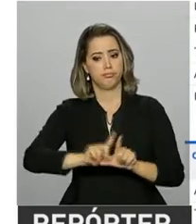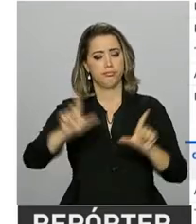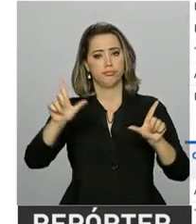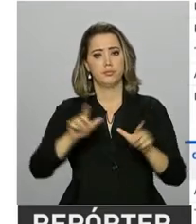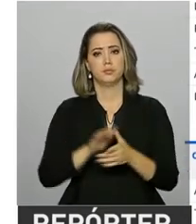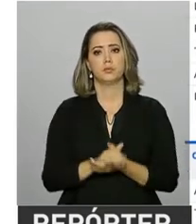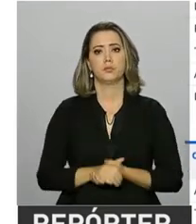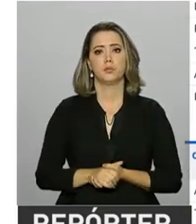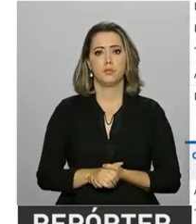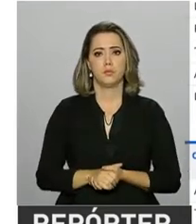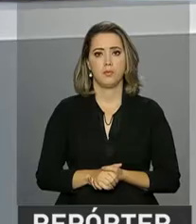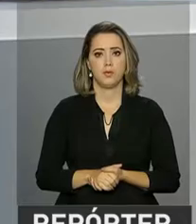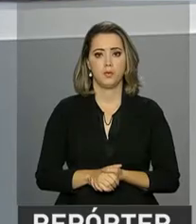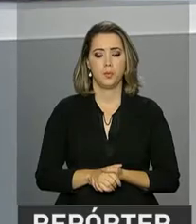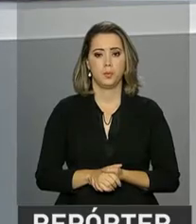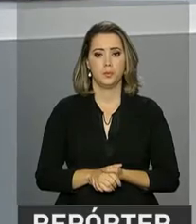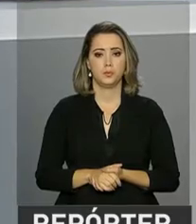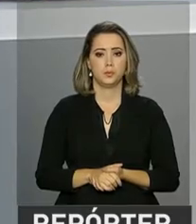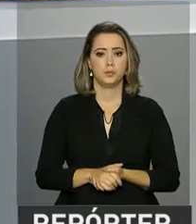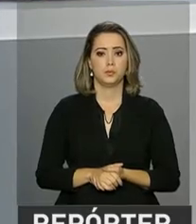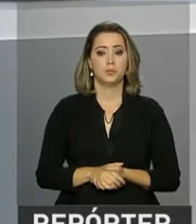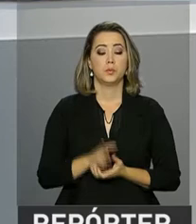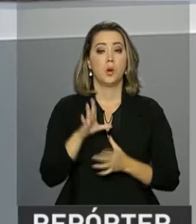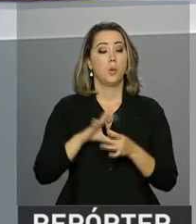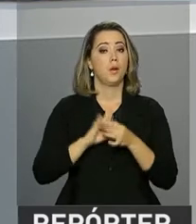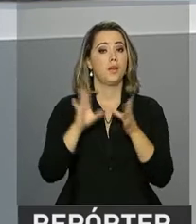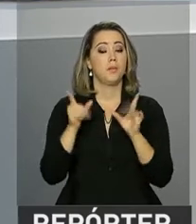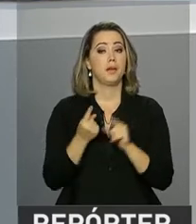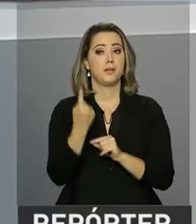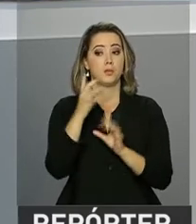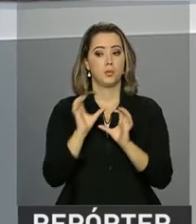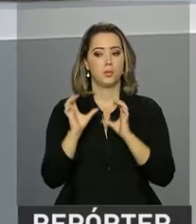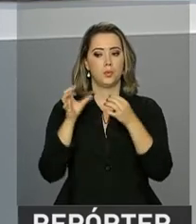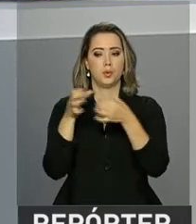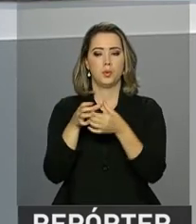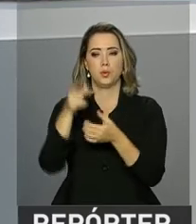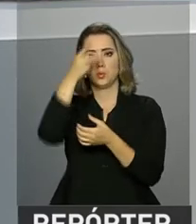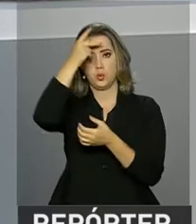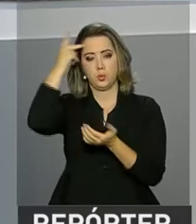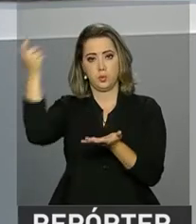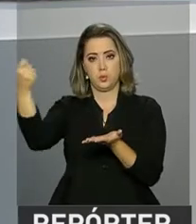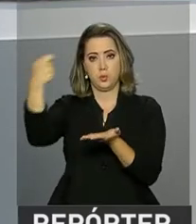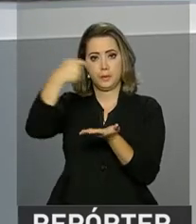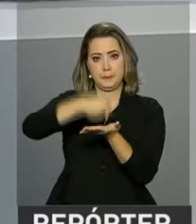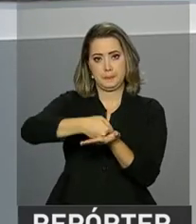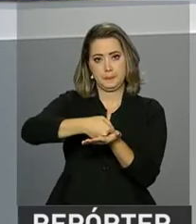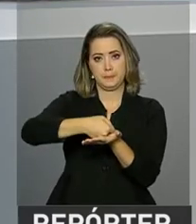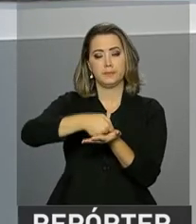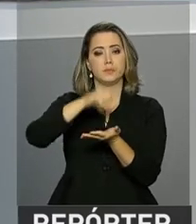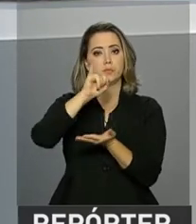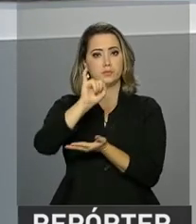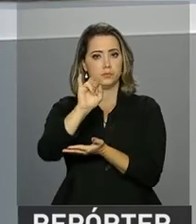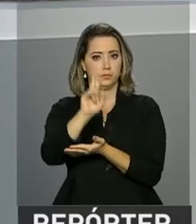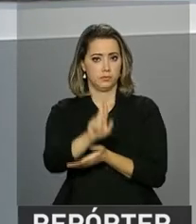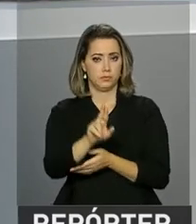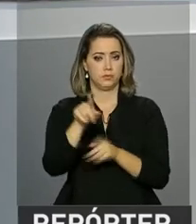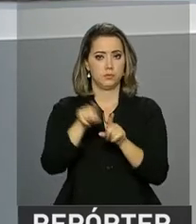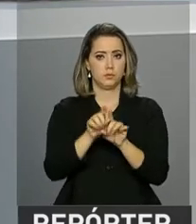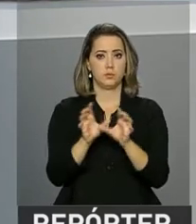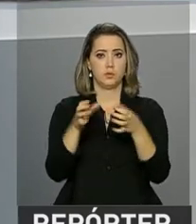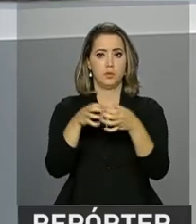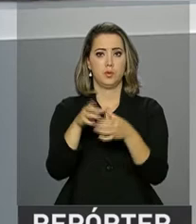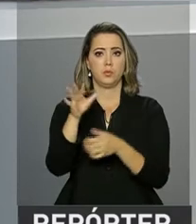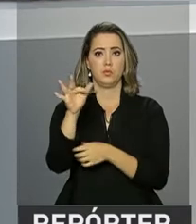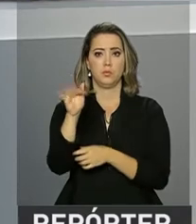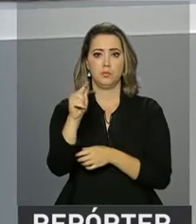e iOS. E com a liberação do primeiro lote de restituições do Imposto de Renda e das Contas Inativas do